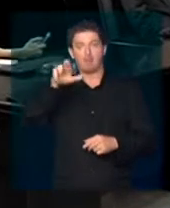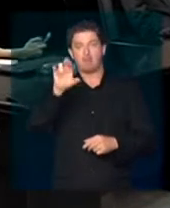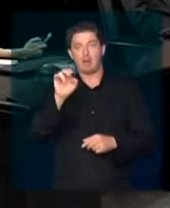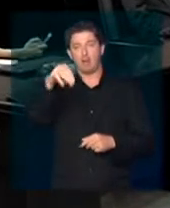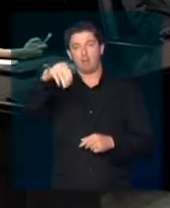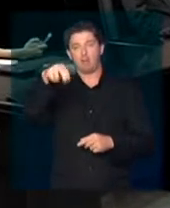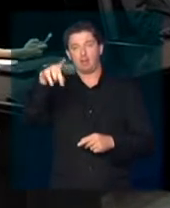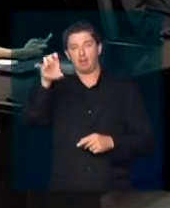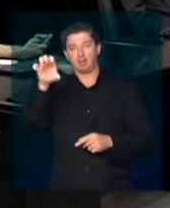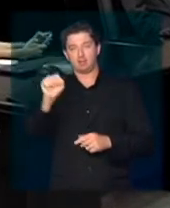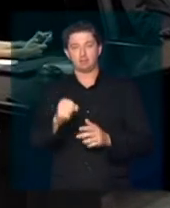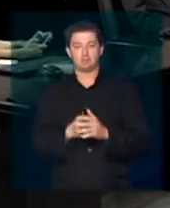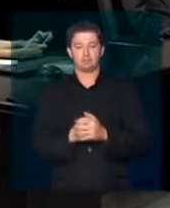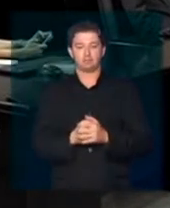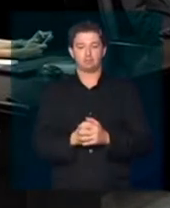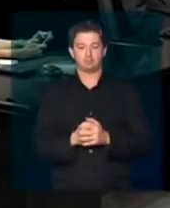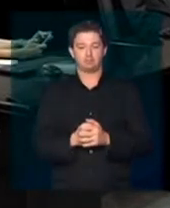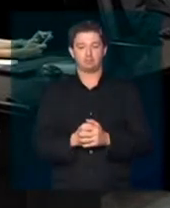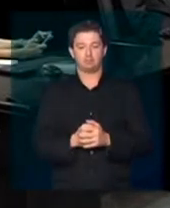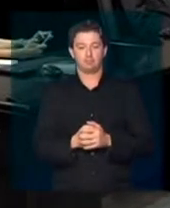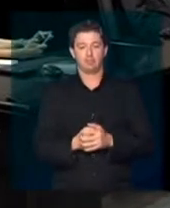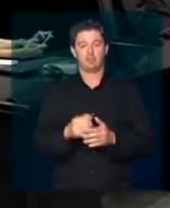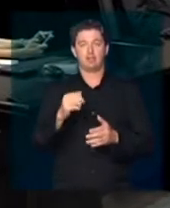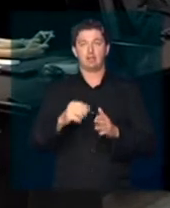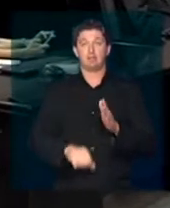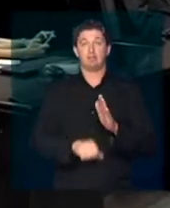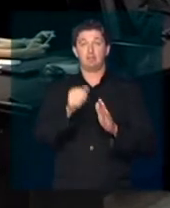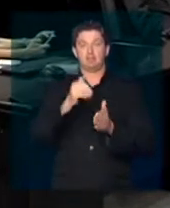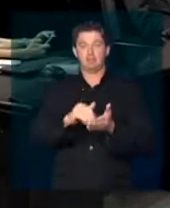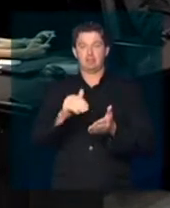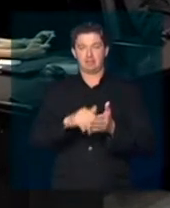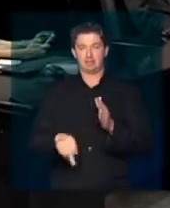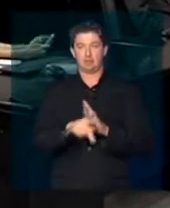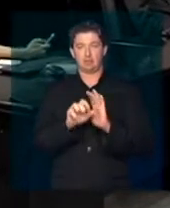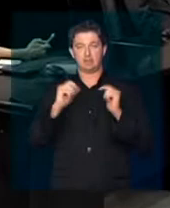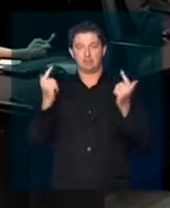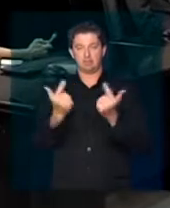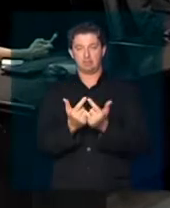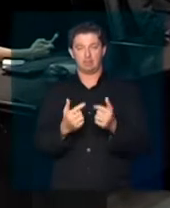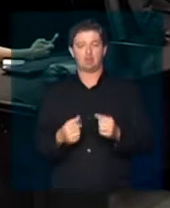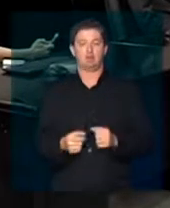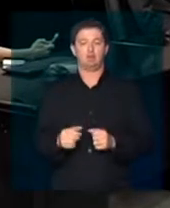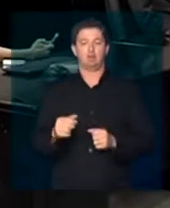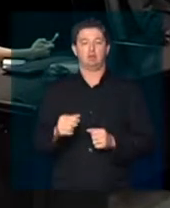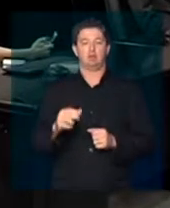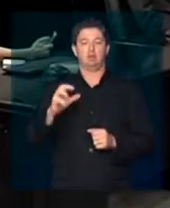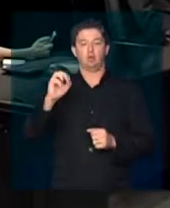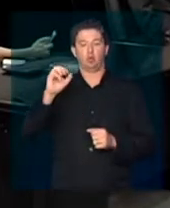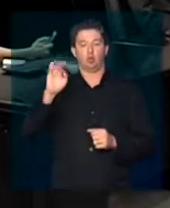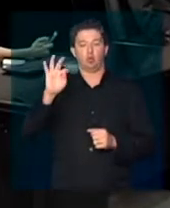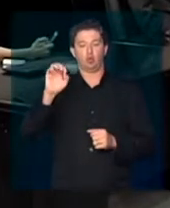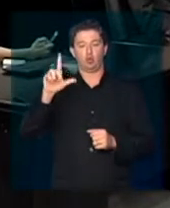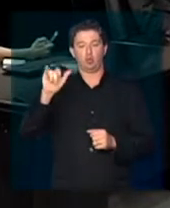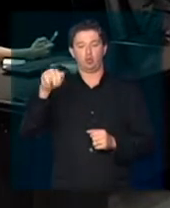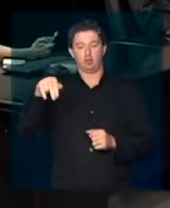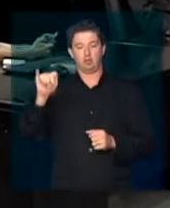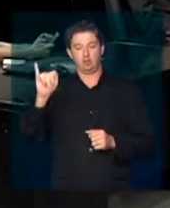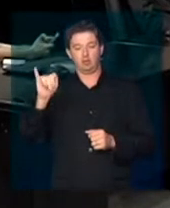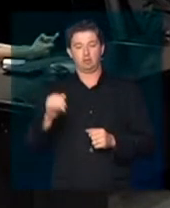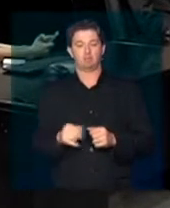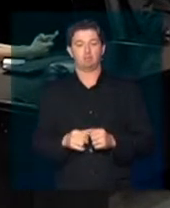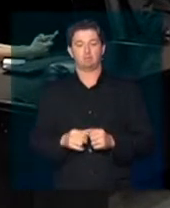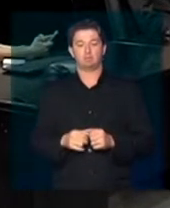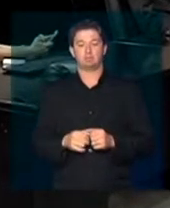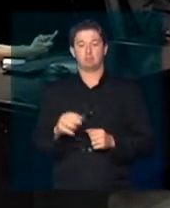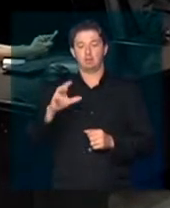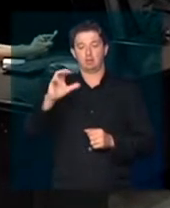Ferreira, primeiro secretário da Assembleia Legislativa, deputado estadual, Odani Bortolini, nosso